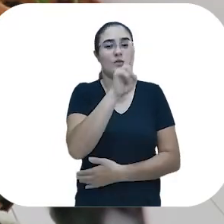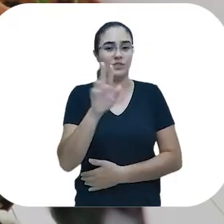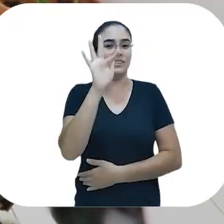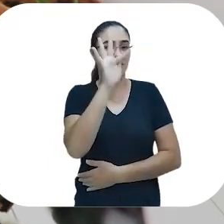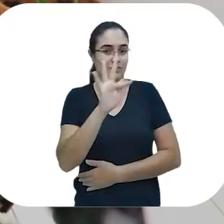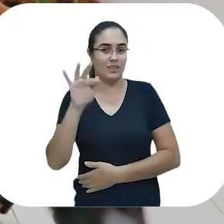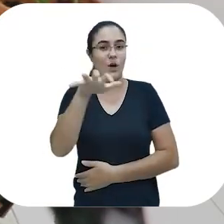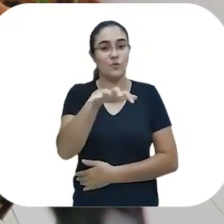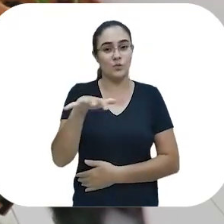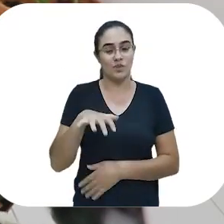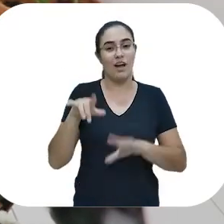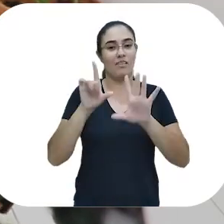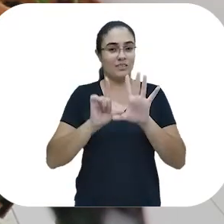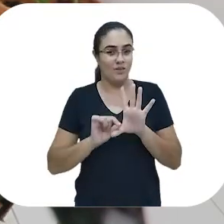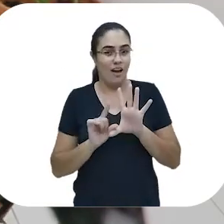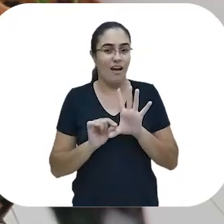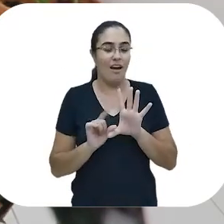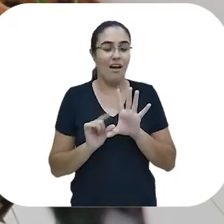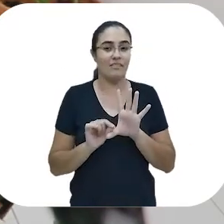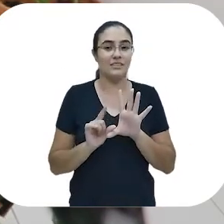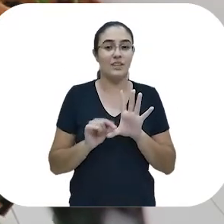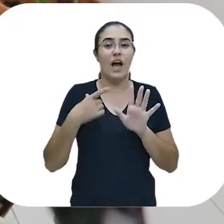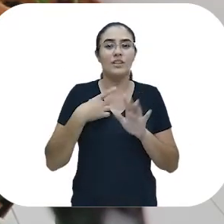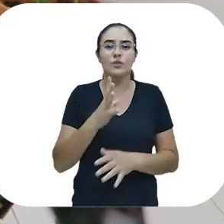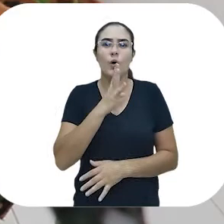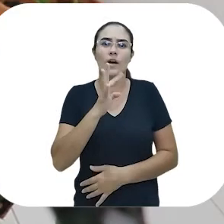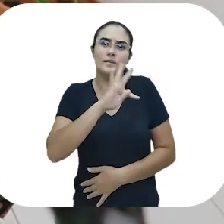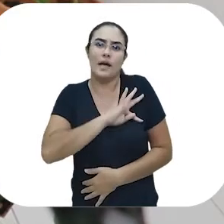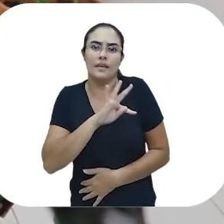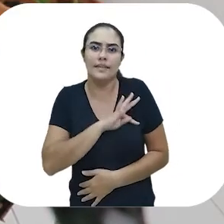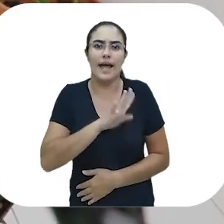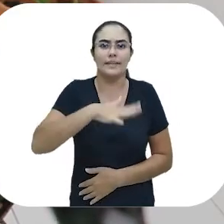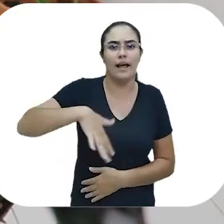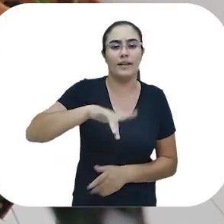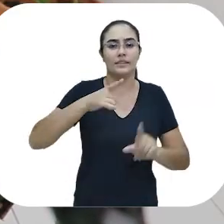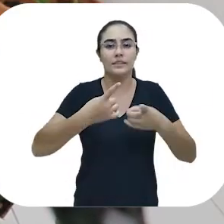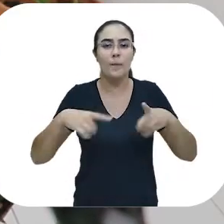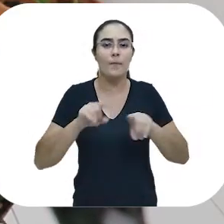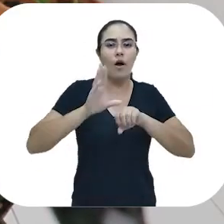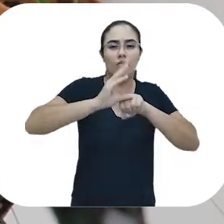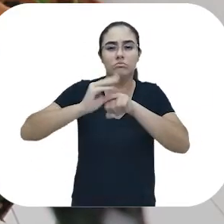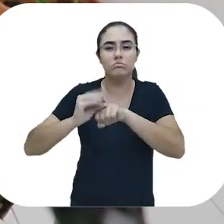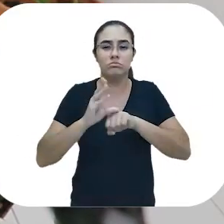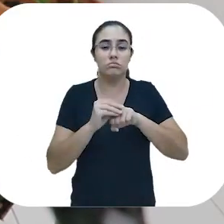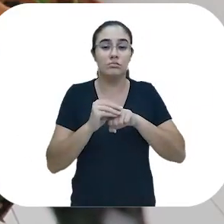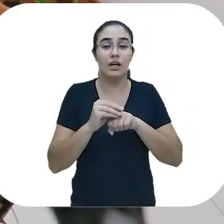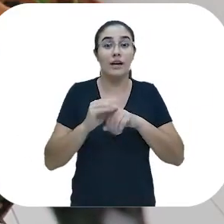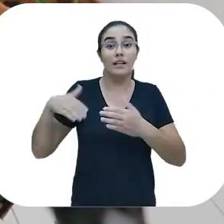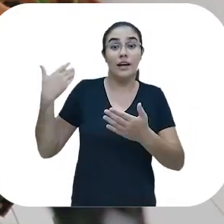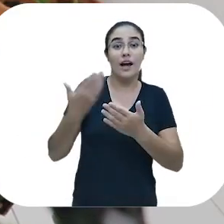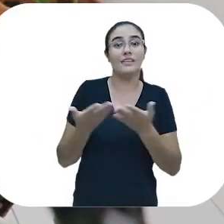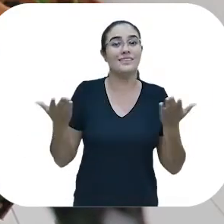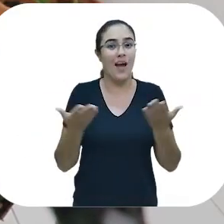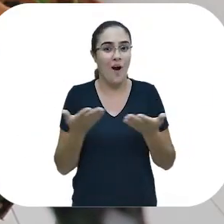aprendizagem, de aprofundamento, de conhecimento técnico. E é isso, até hoje venho trilhando caminhos, venho